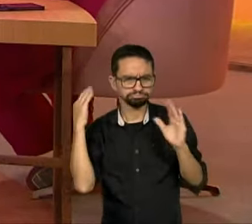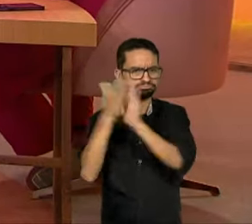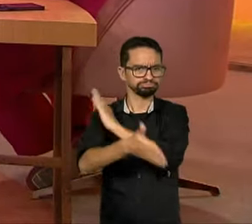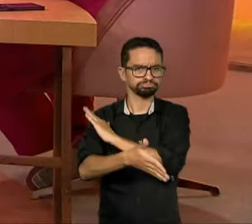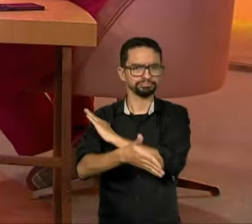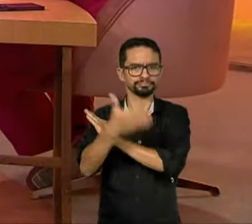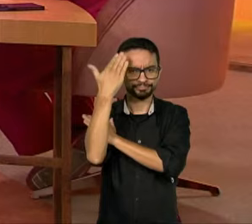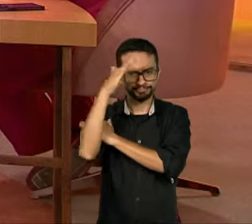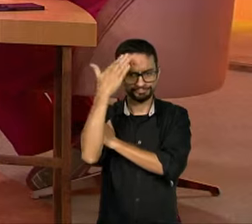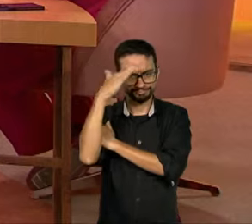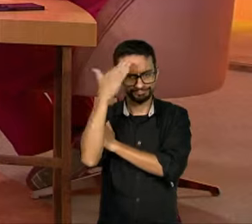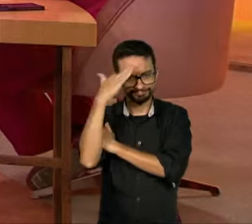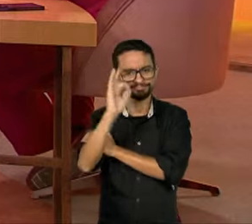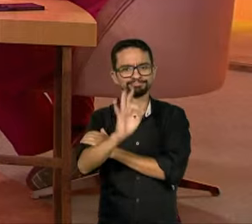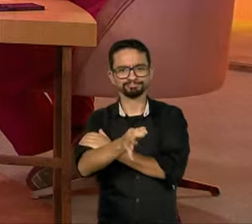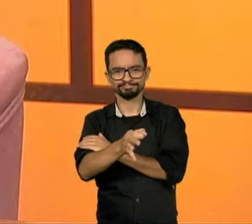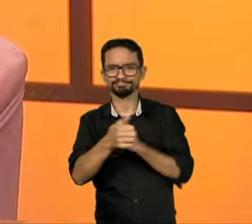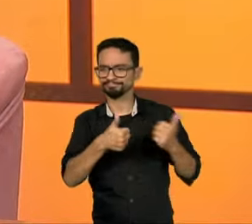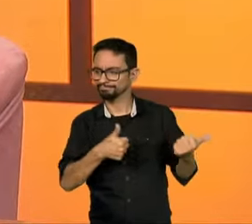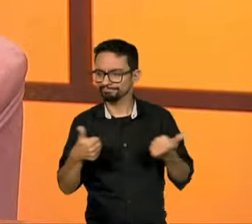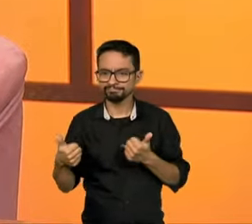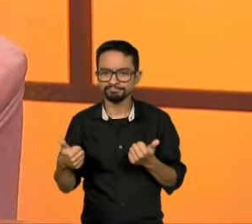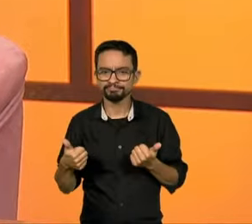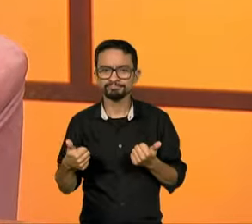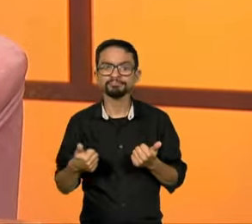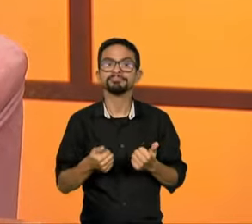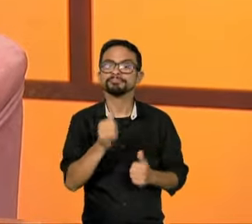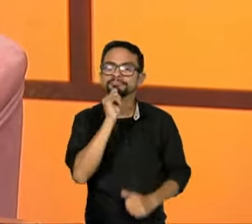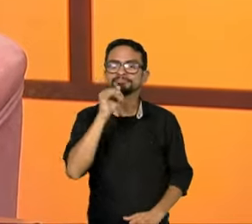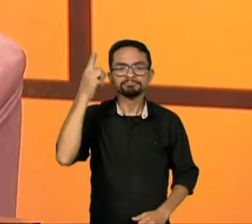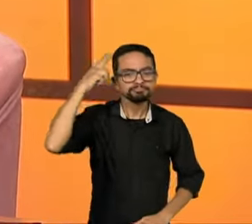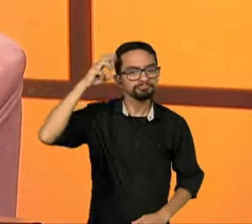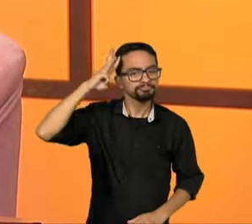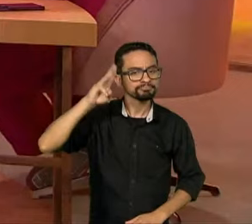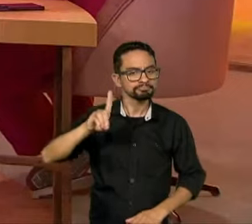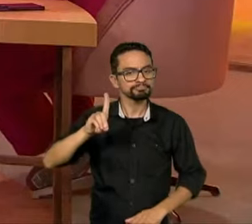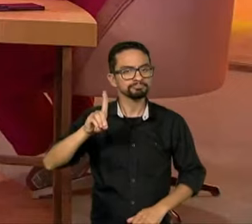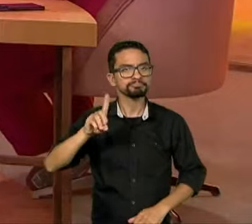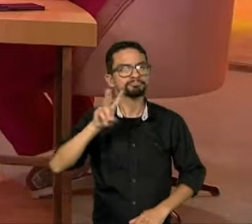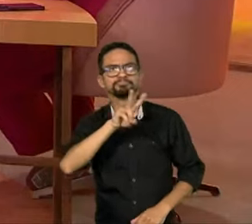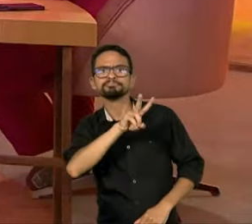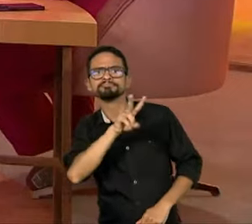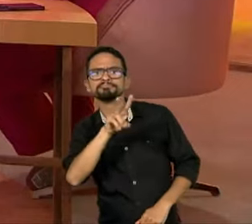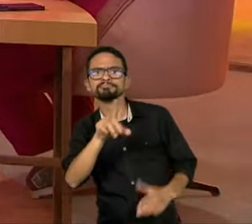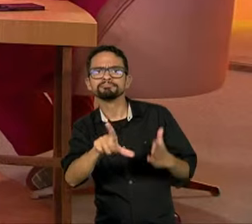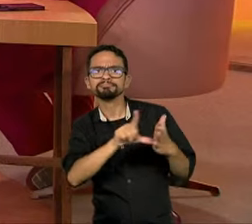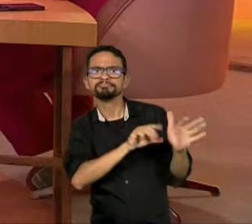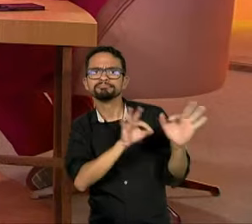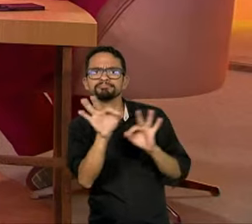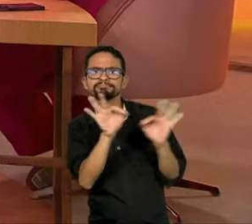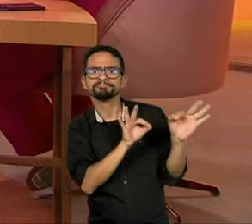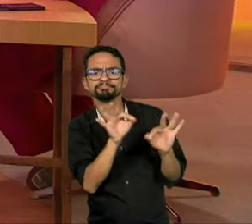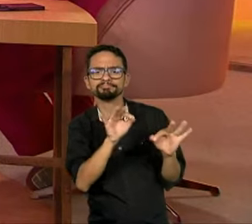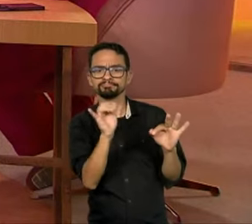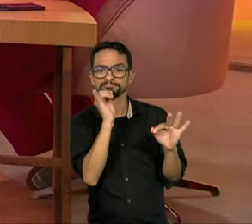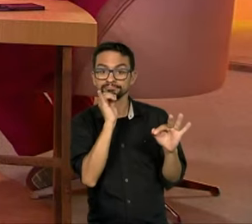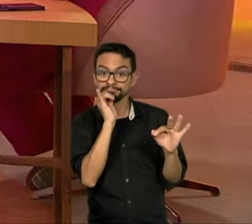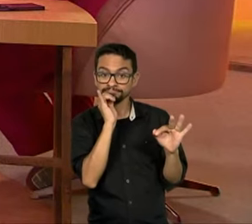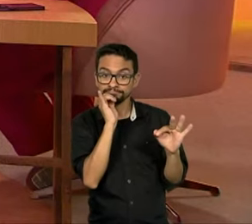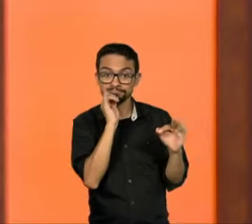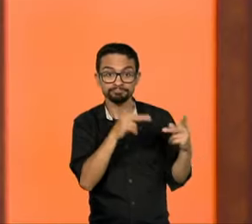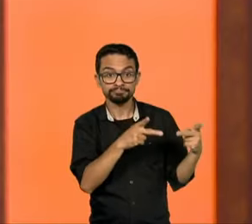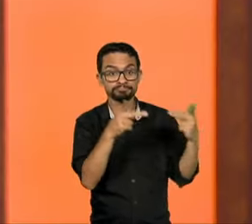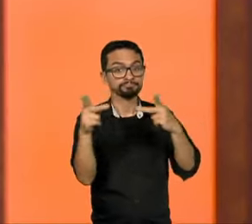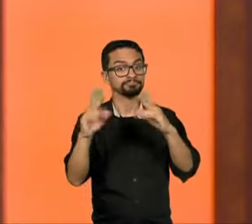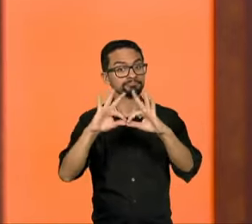bicho pegou. Exatamente. Mas já dá para, com 3 dias, você tá começar se preparando. Se você puder ir para a casa de um parente, melhor